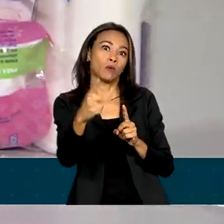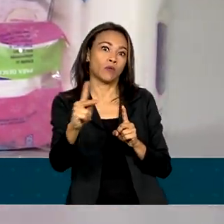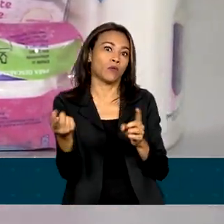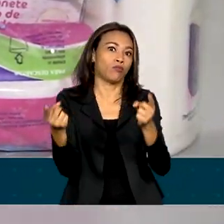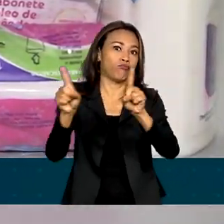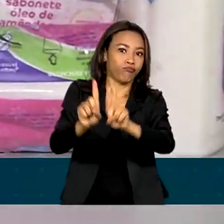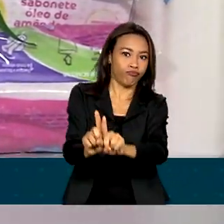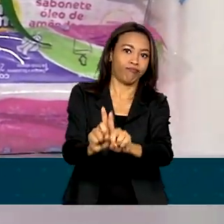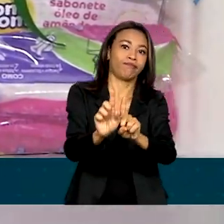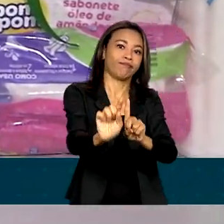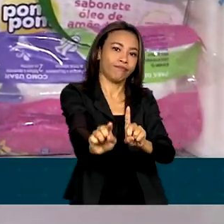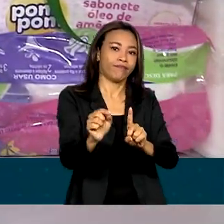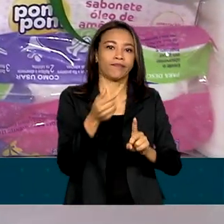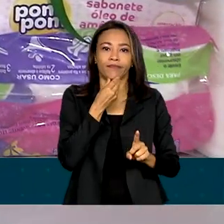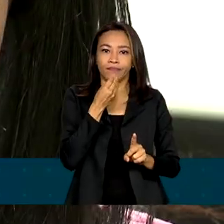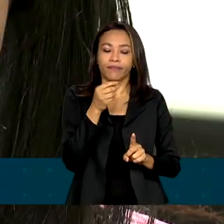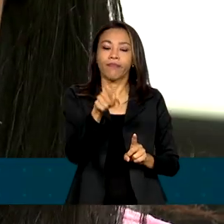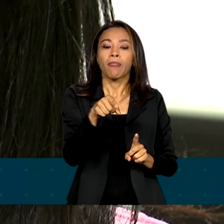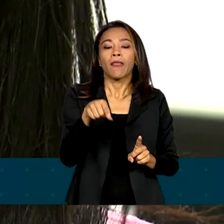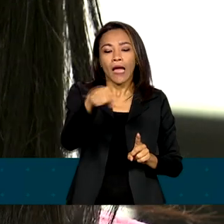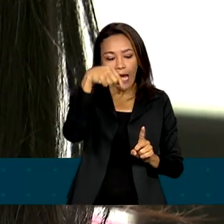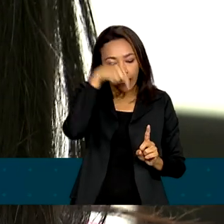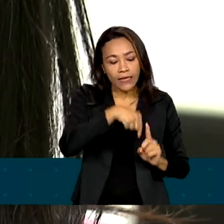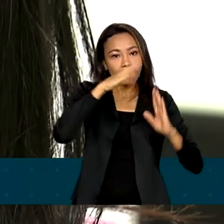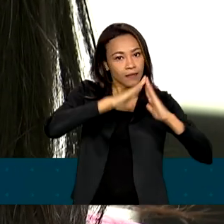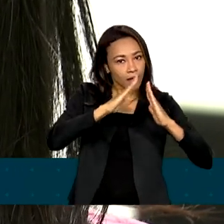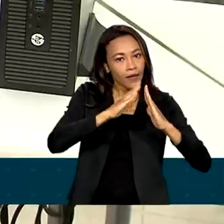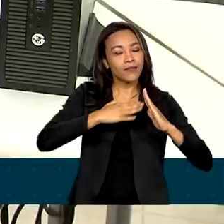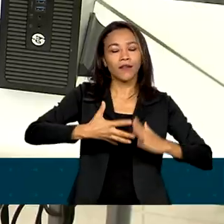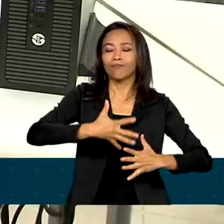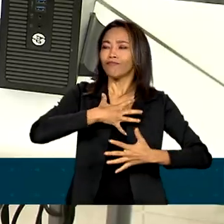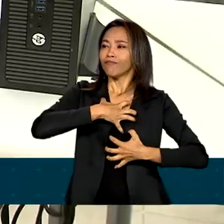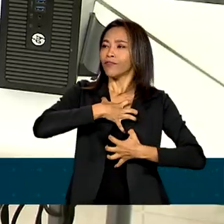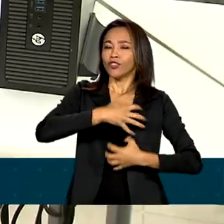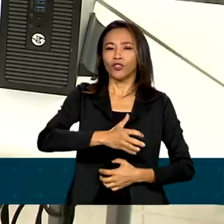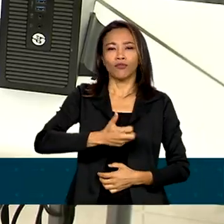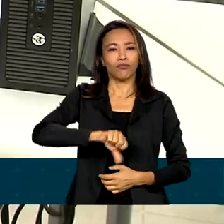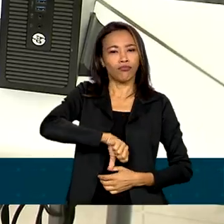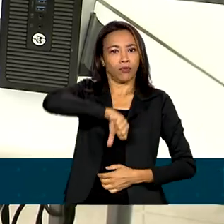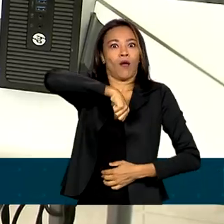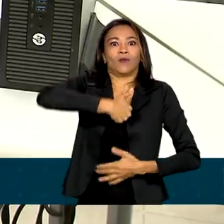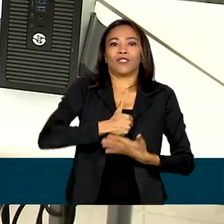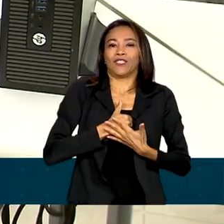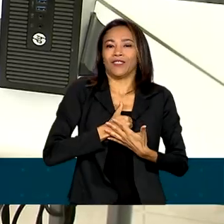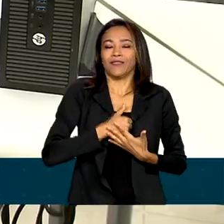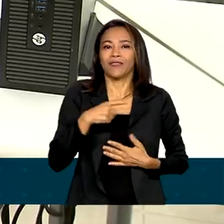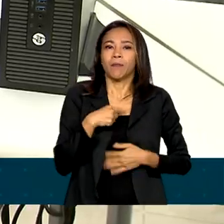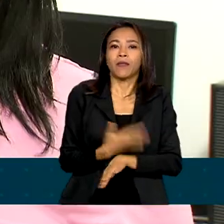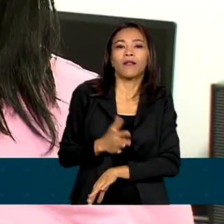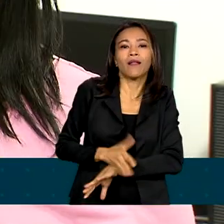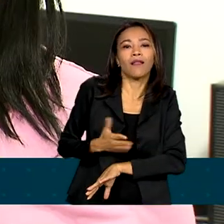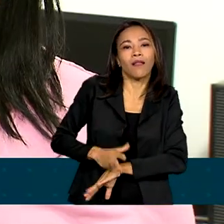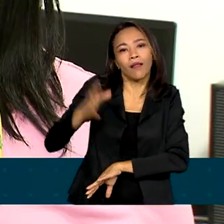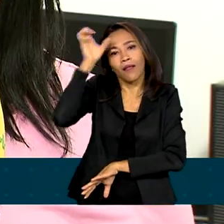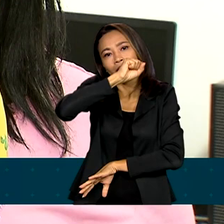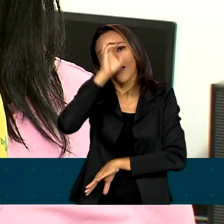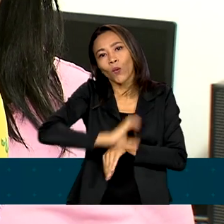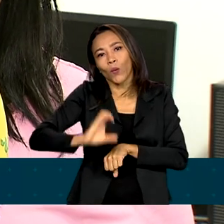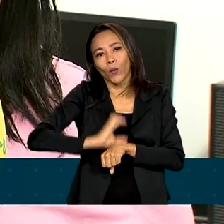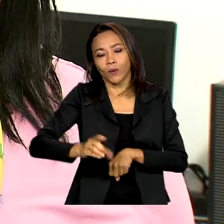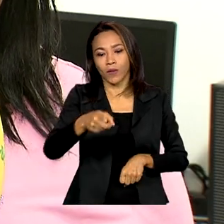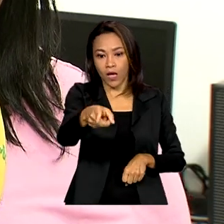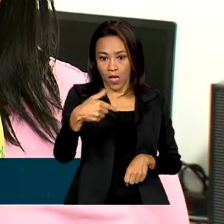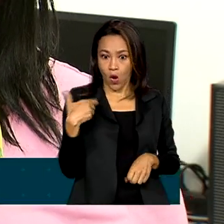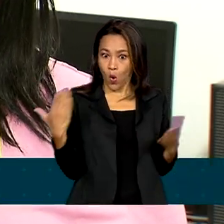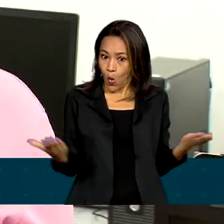Aqui, além do acolhimento, ela ganhou autoestima e ainda uma qualificação. Hoje eu já sei mexer